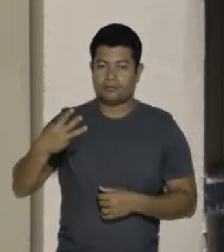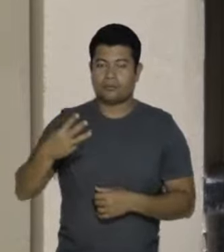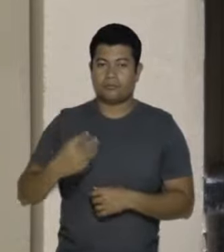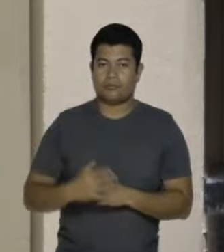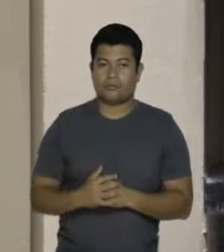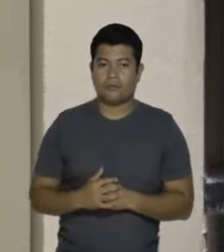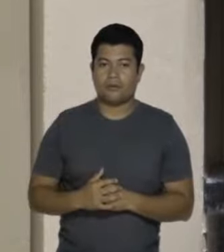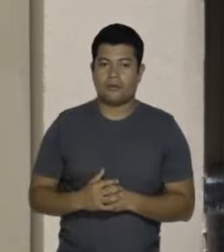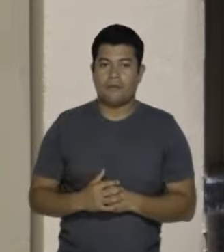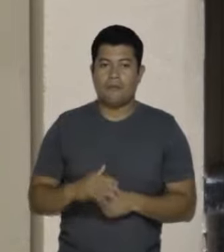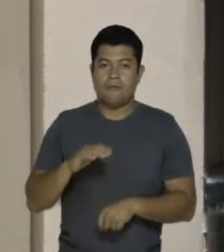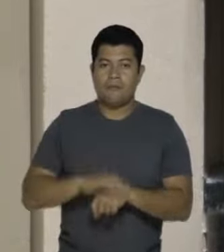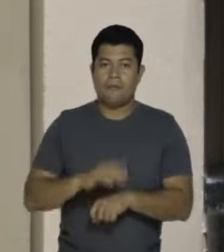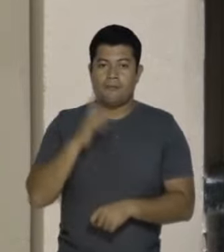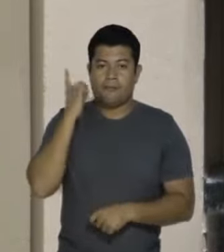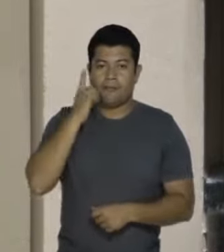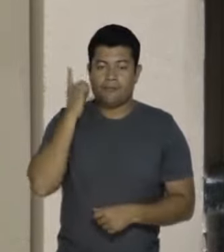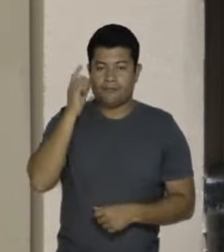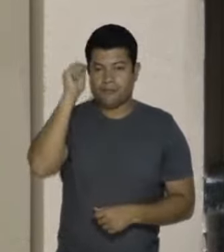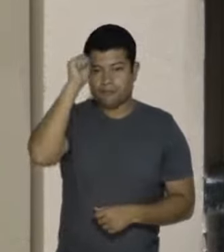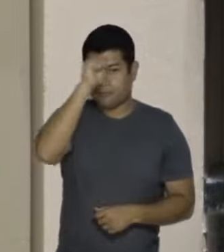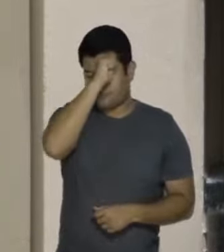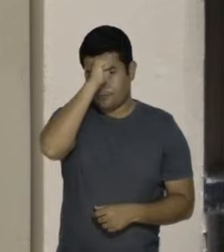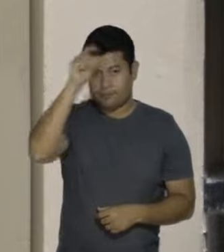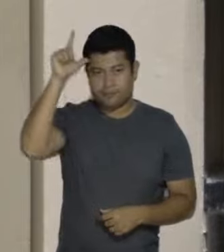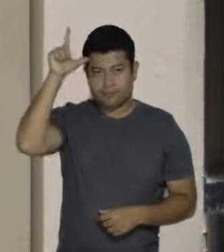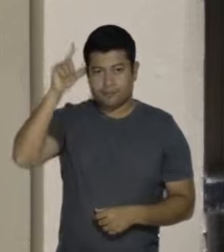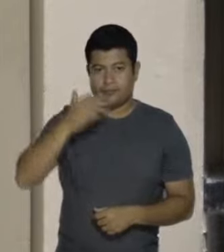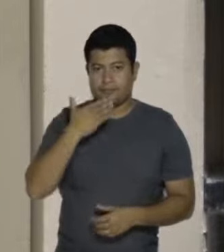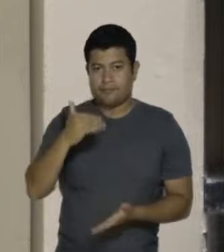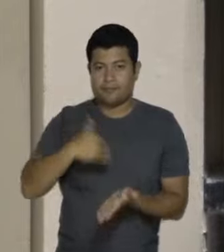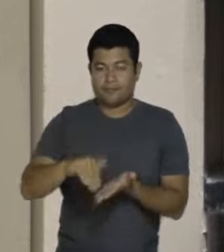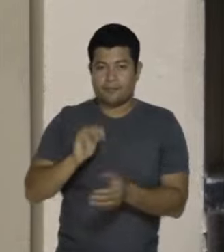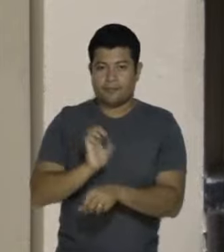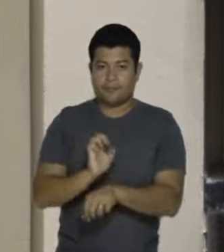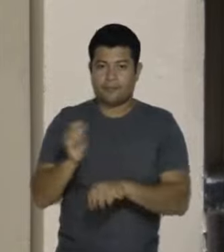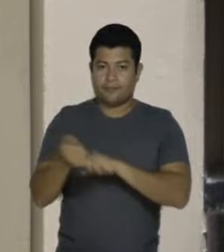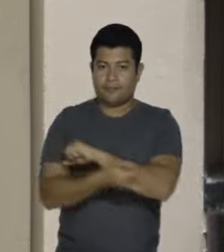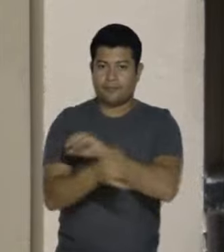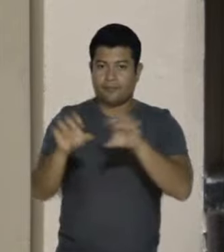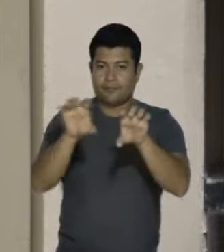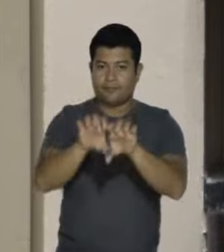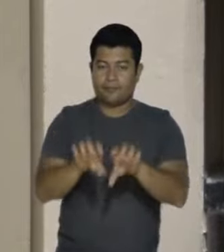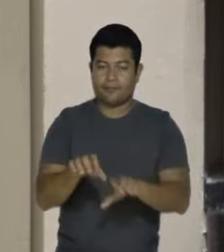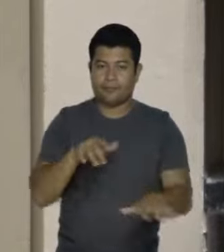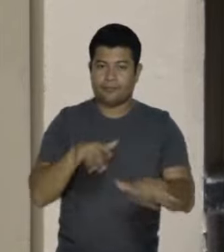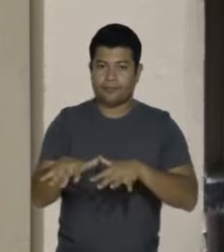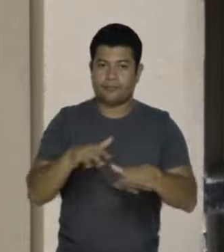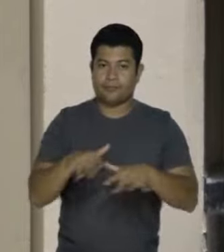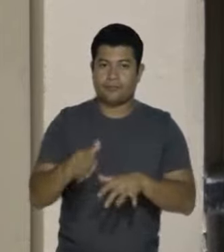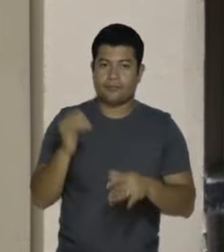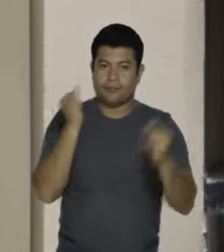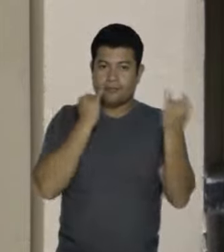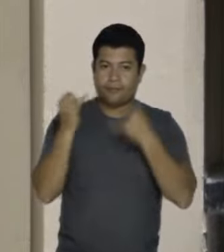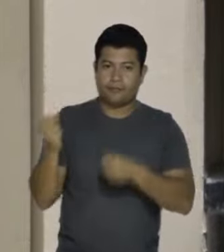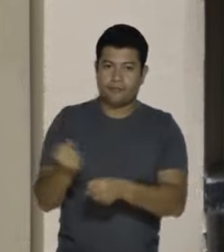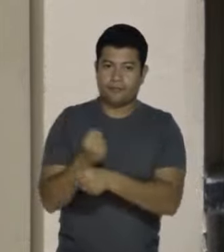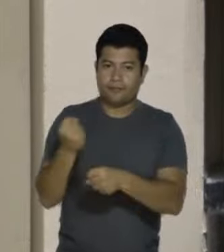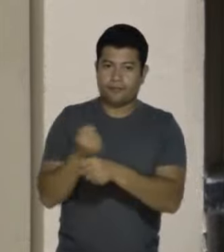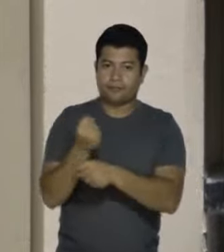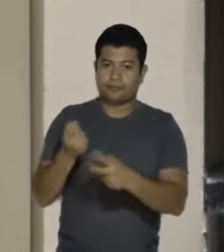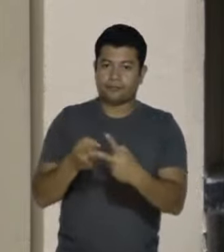a autoria Deputado Altair Silva solicitando ao secretário de estado da infraestrutura e mobilidade informações acerca das obras de